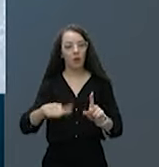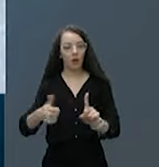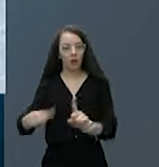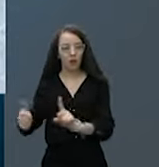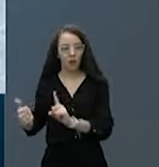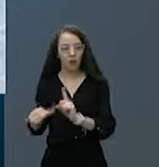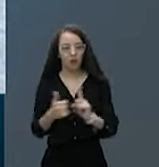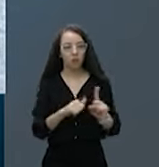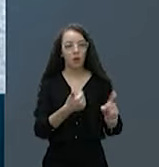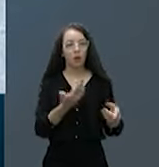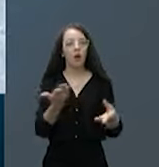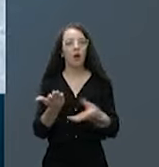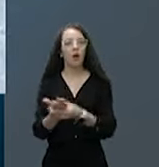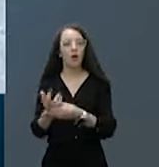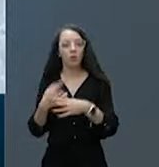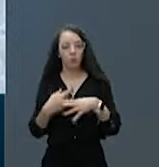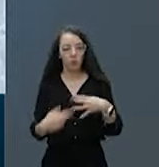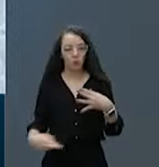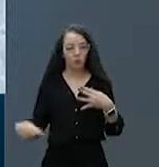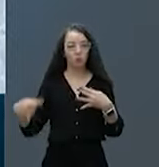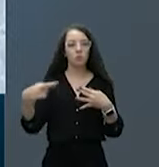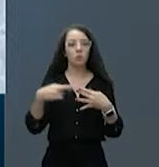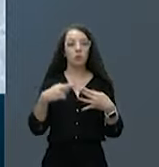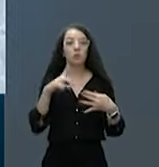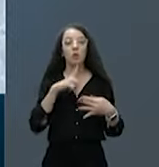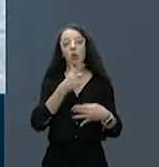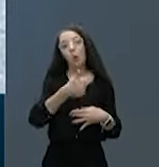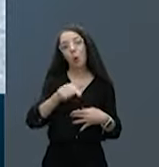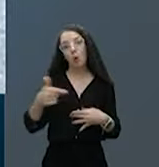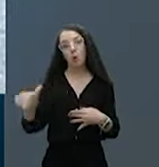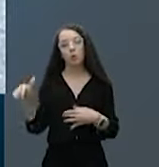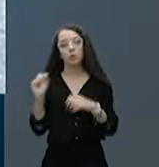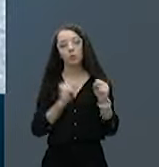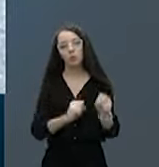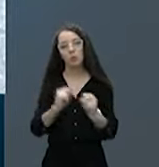outras possibilidades de apreciação da legislação